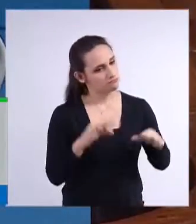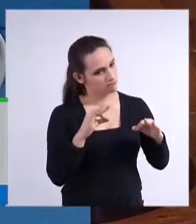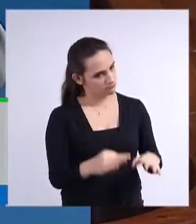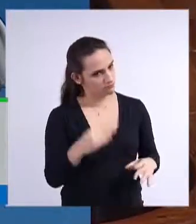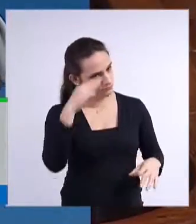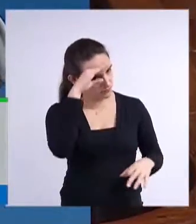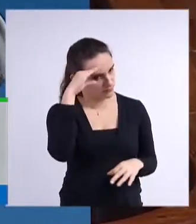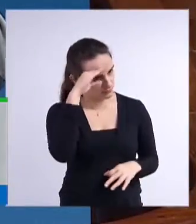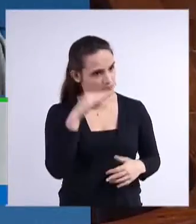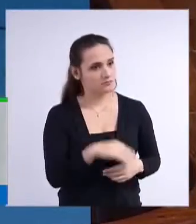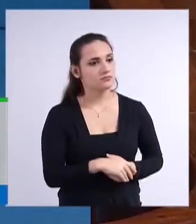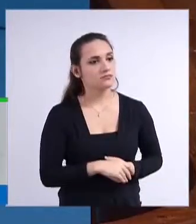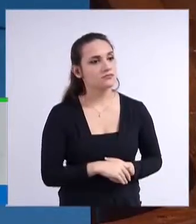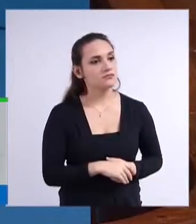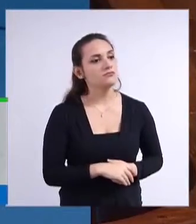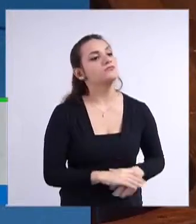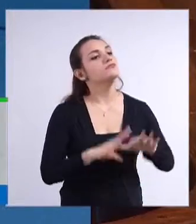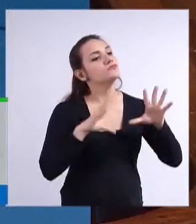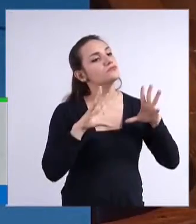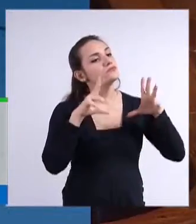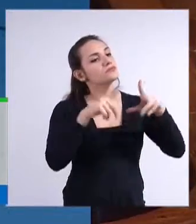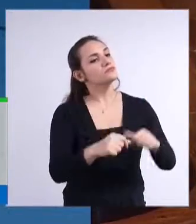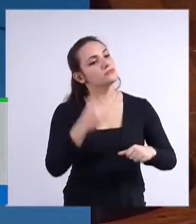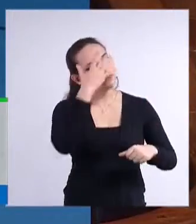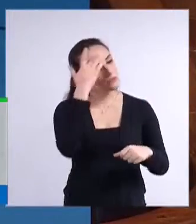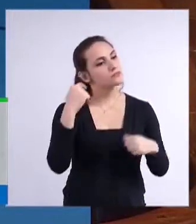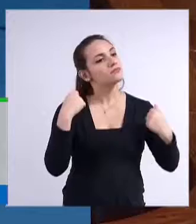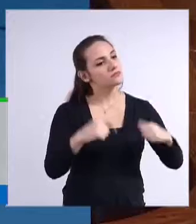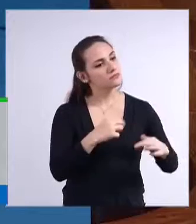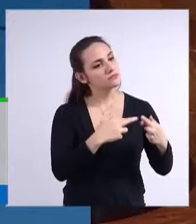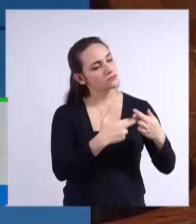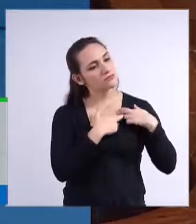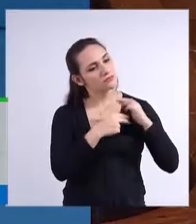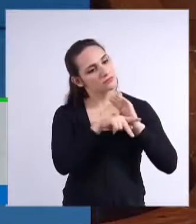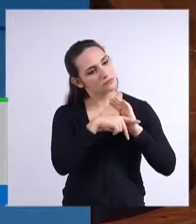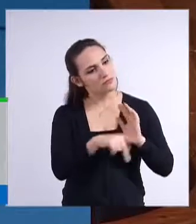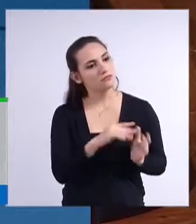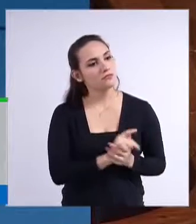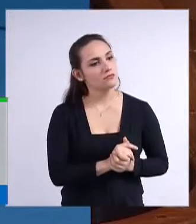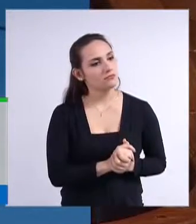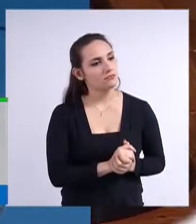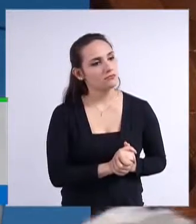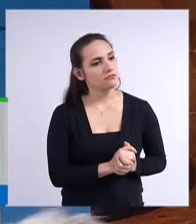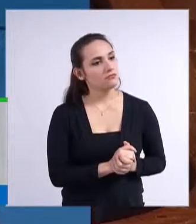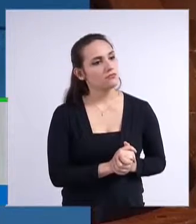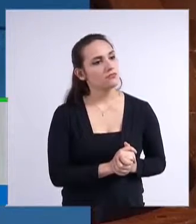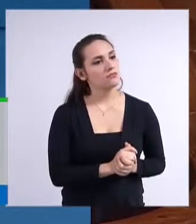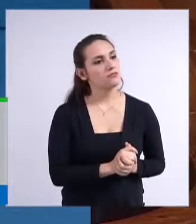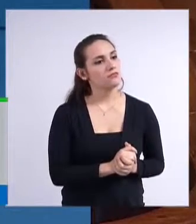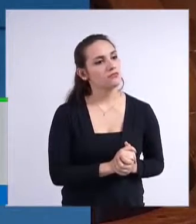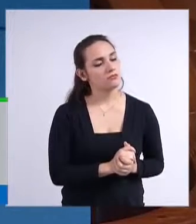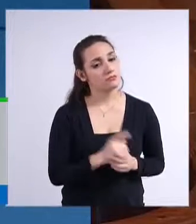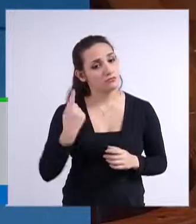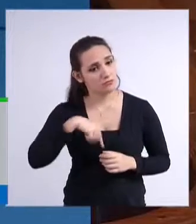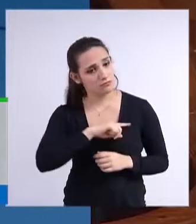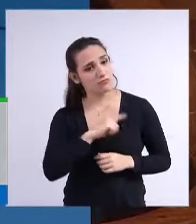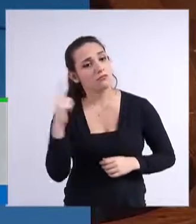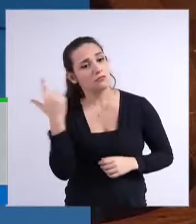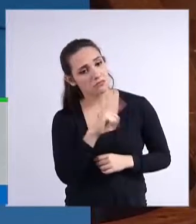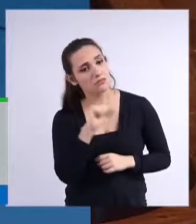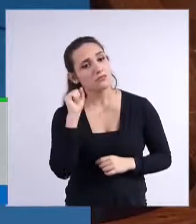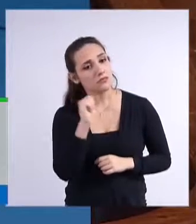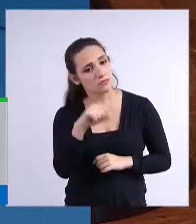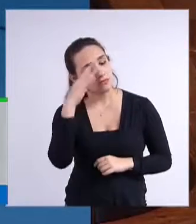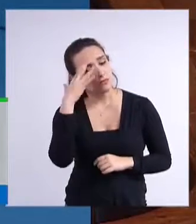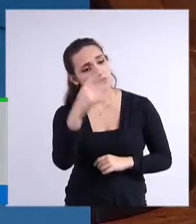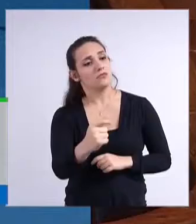Cabalmi, todos precisam fazer a sua parte para que possamos ter os